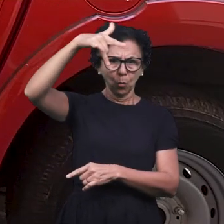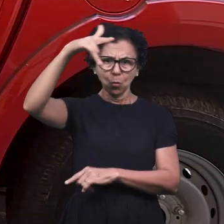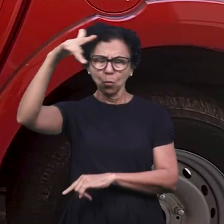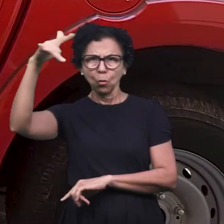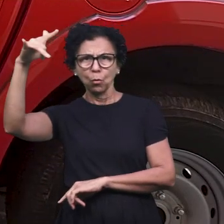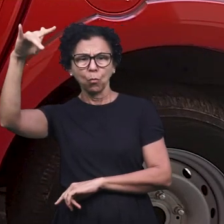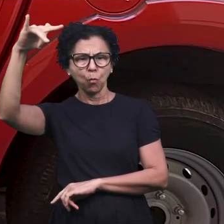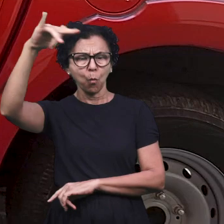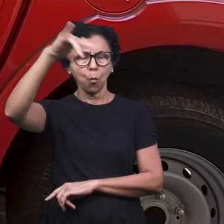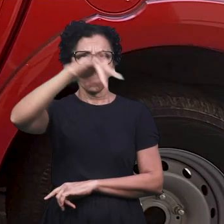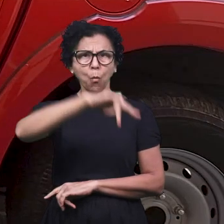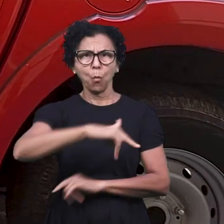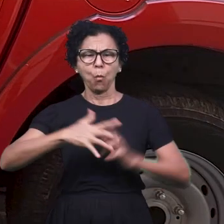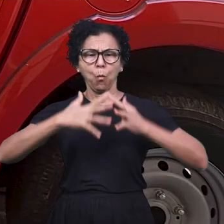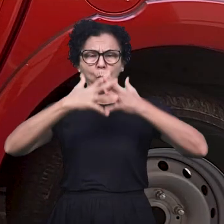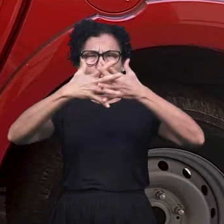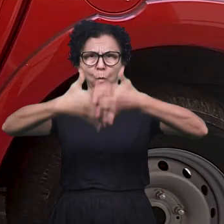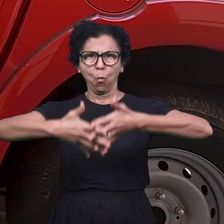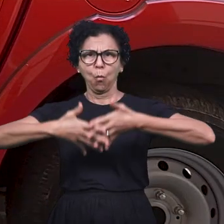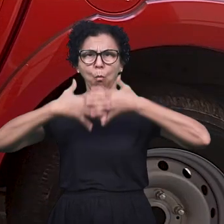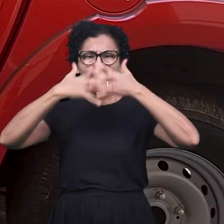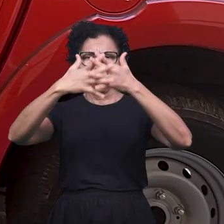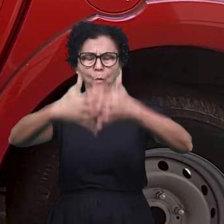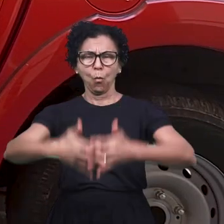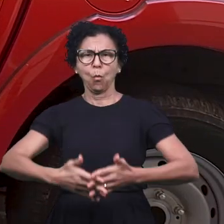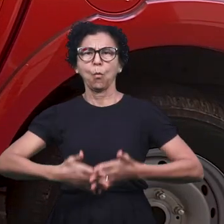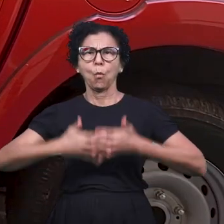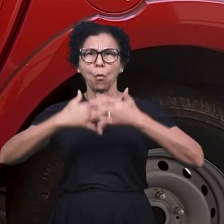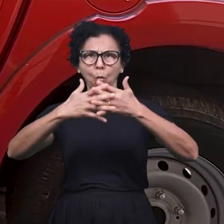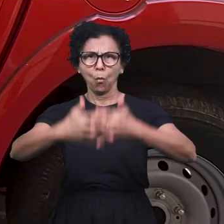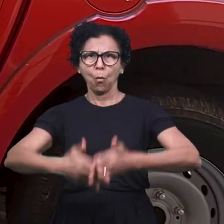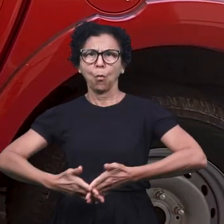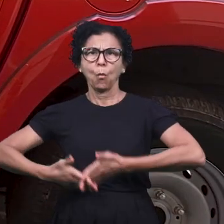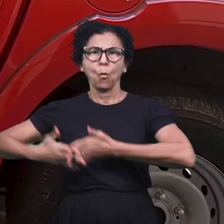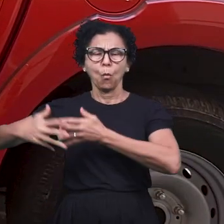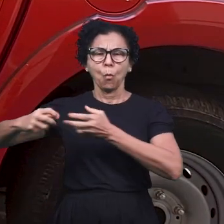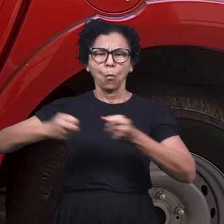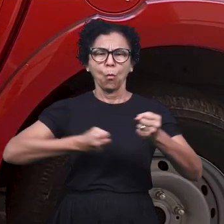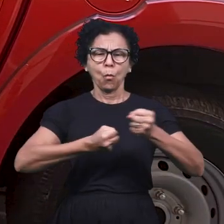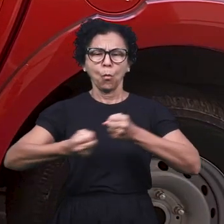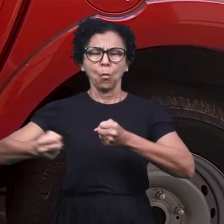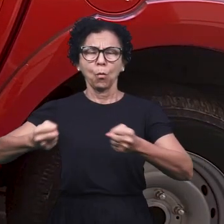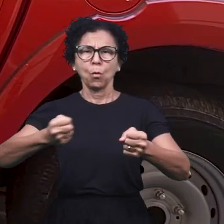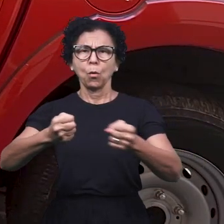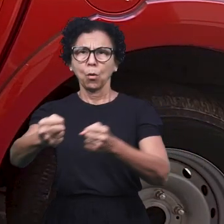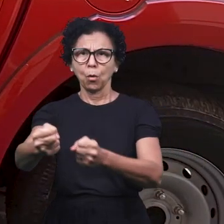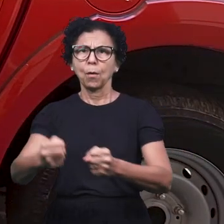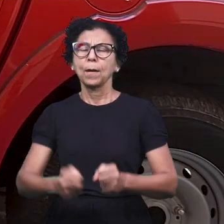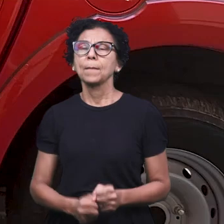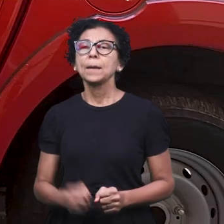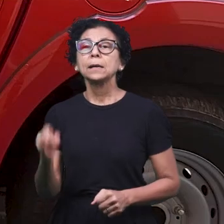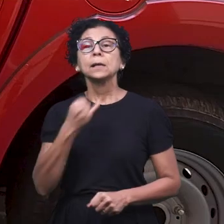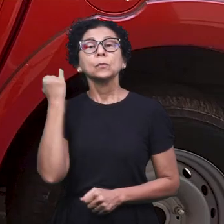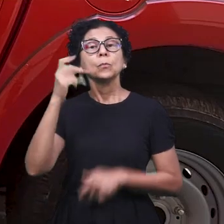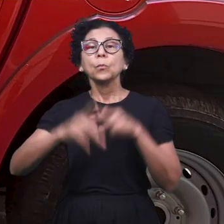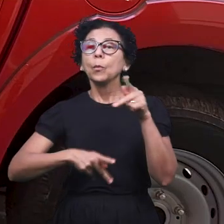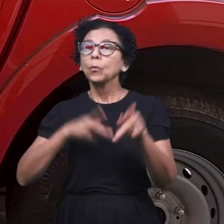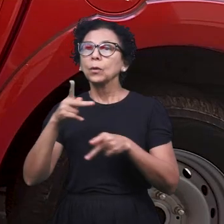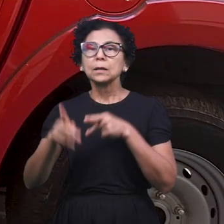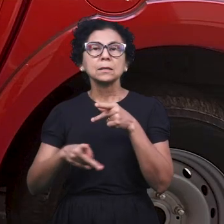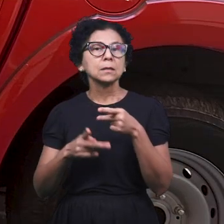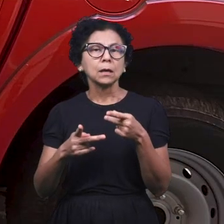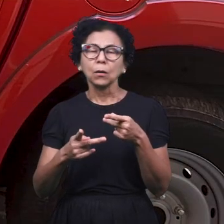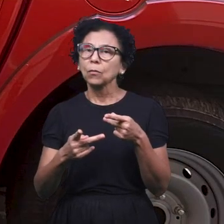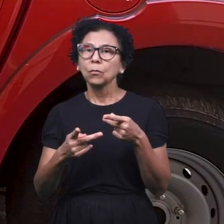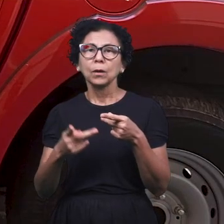água, mas é extremamente importante o apoio da população, especialmente nessas medidas